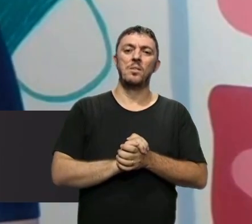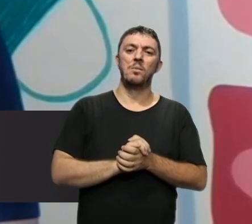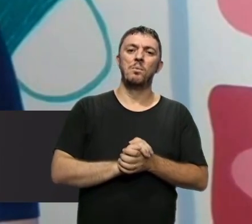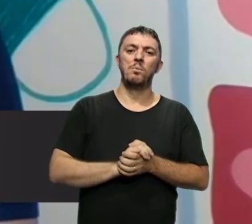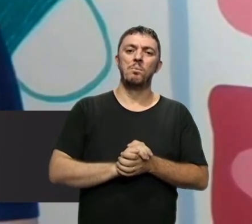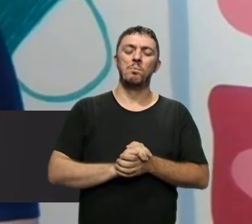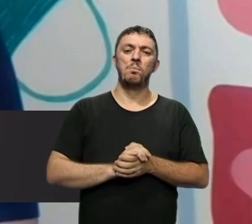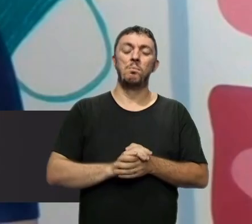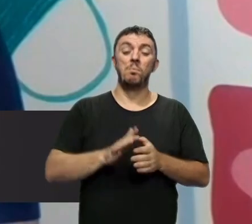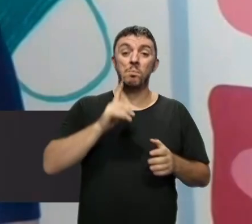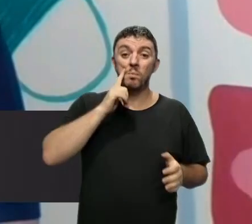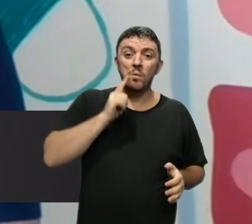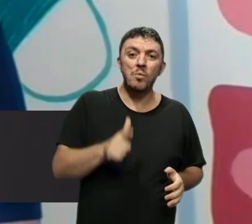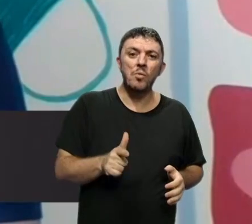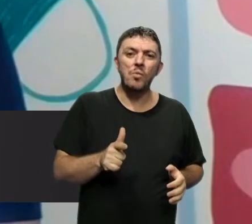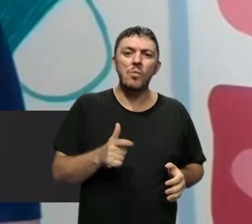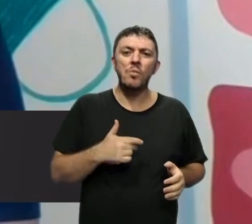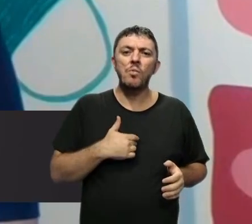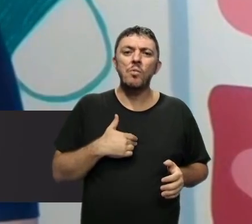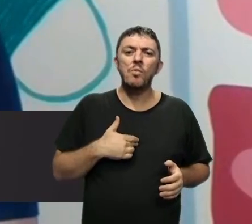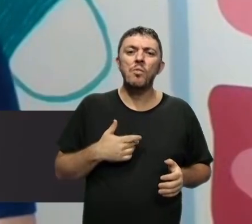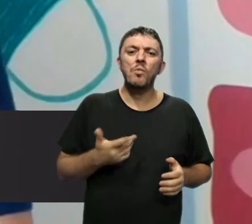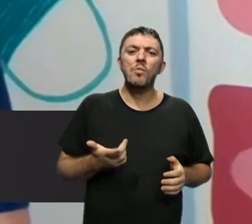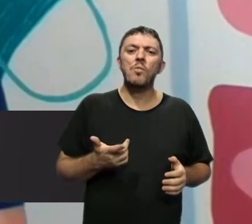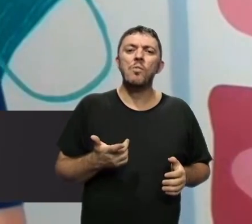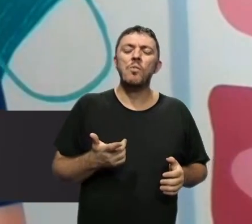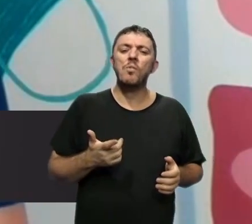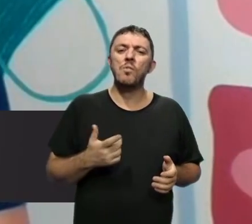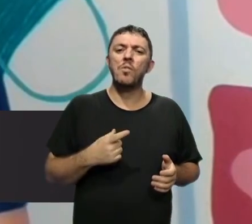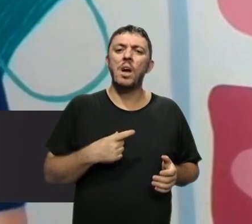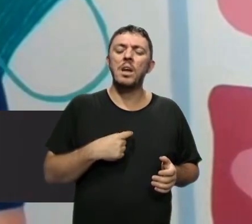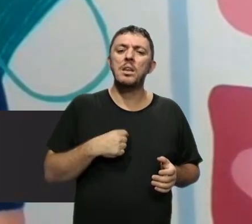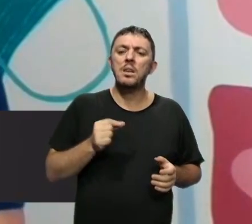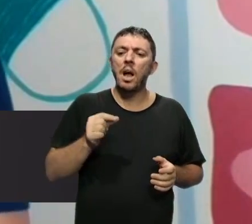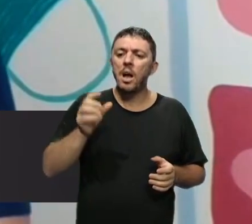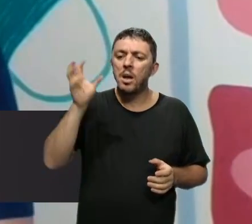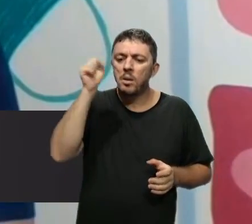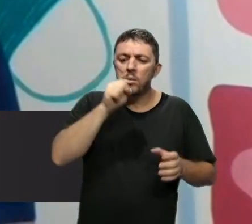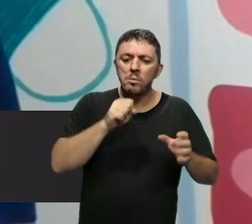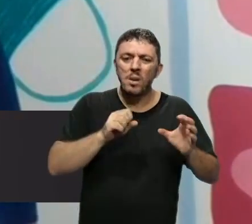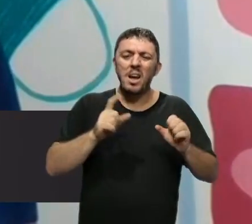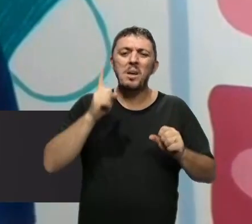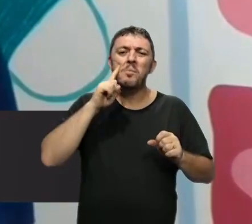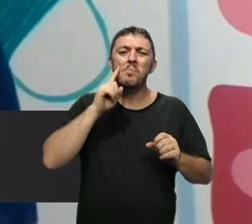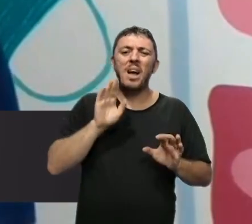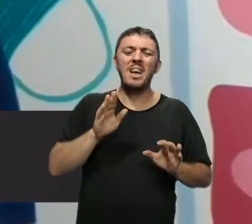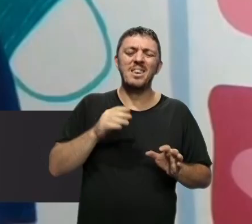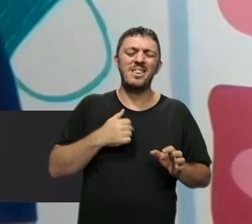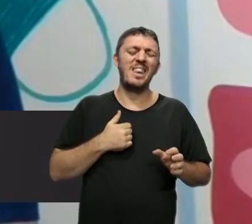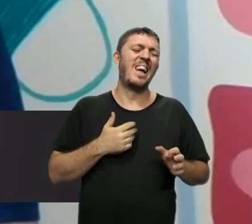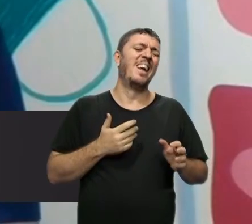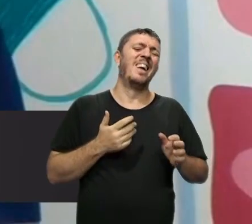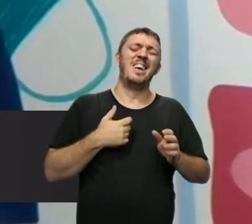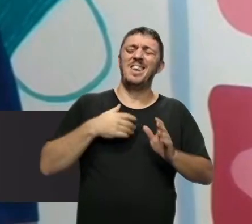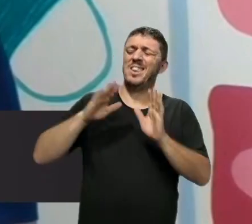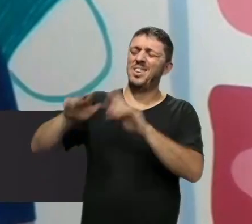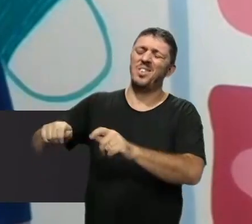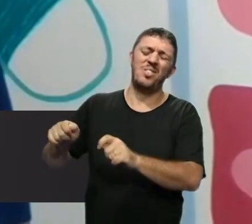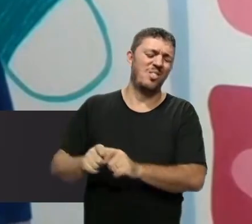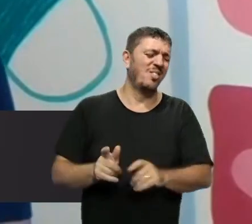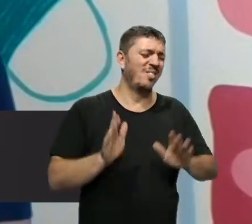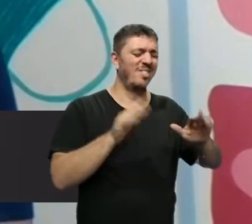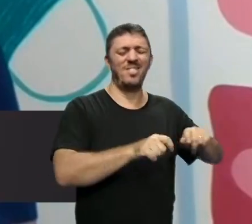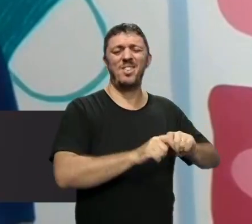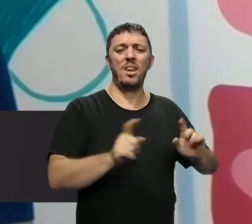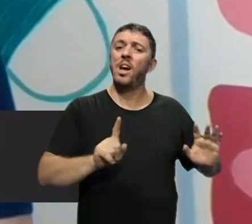gente vai limpando o nosso vocabulário para a gente achar cada vez menos desculpas. Então, se está chovendo, é porque